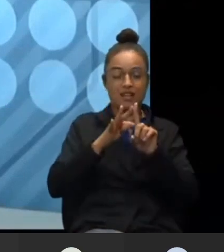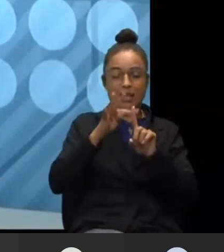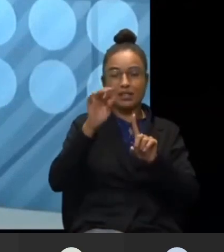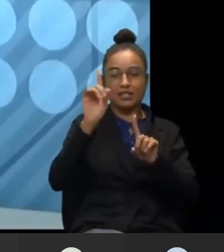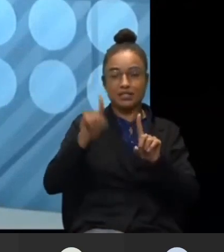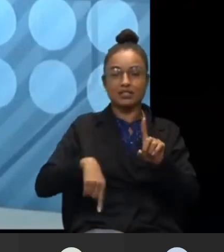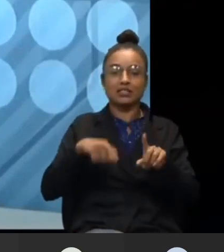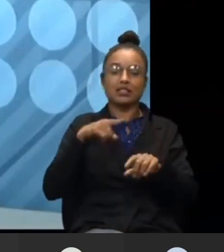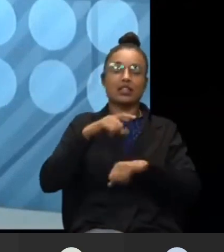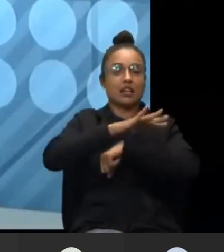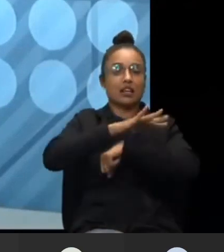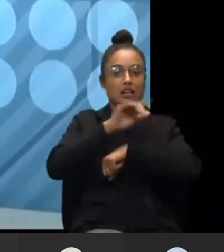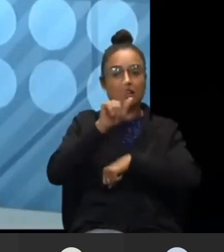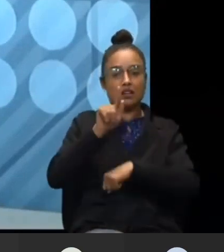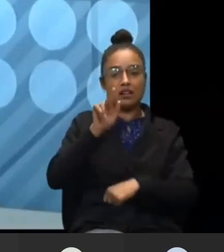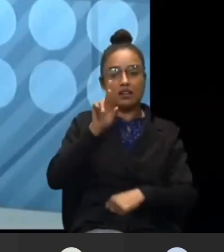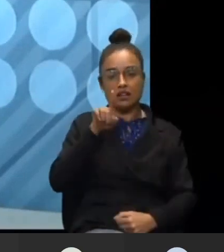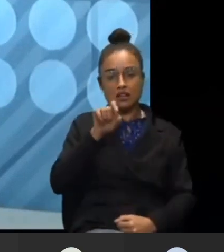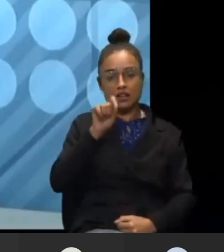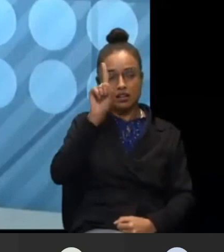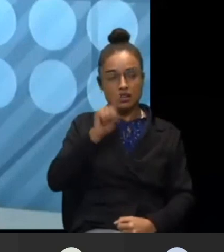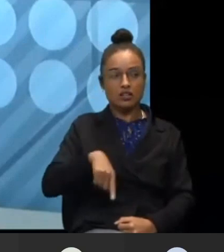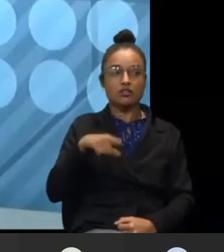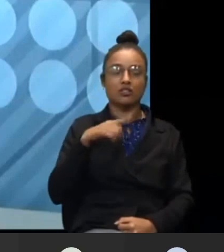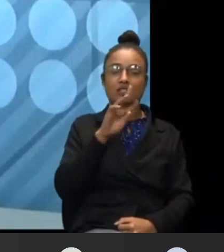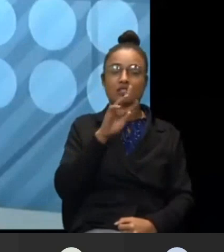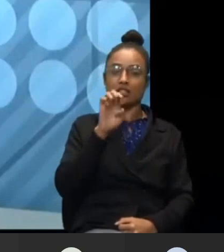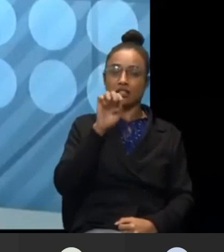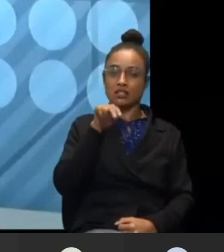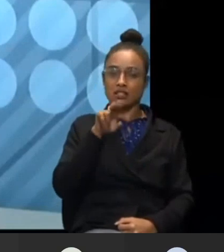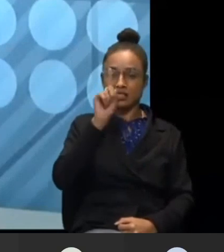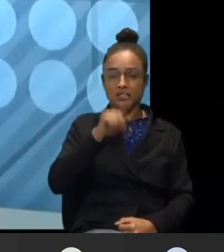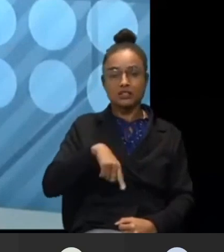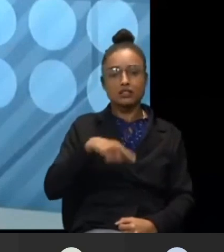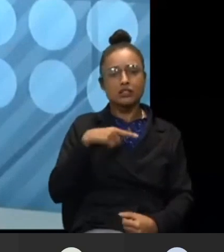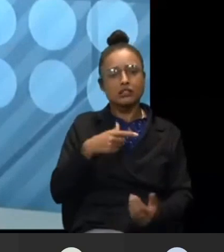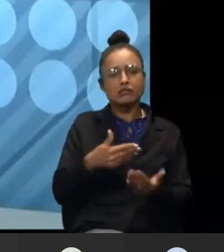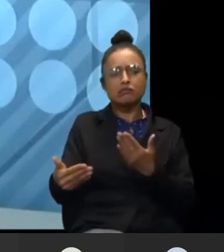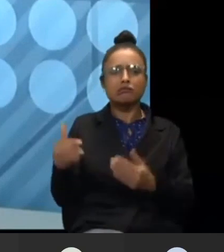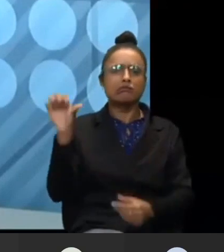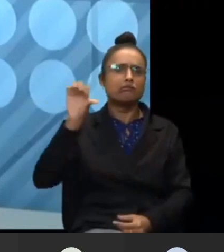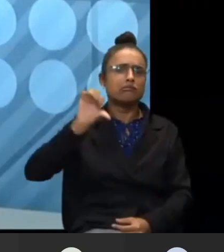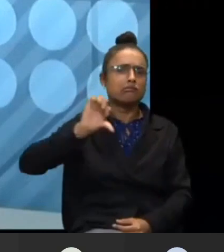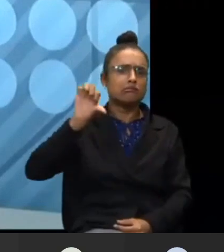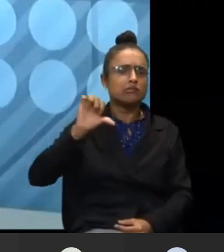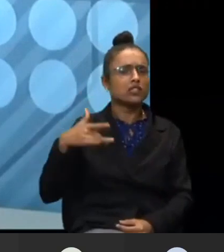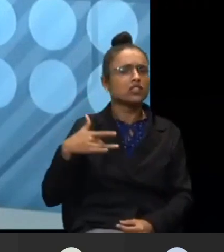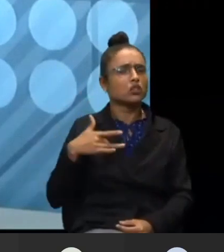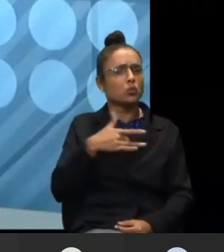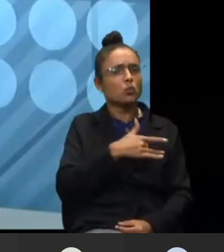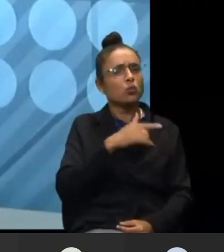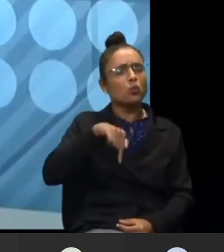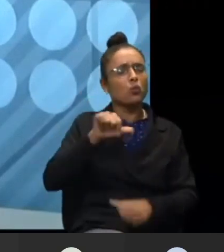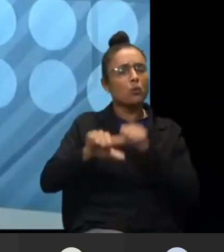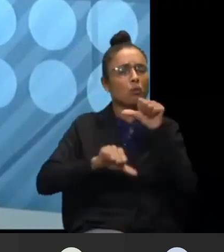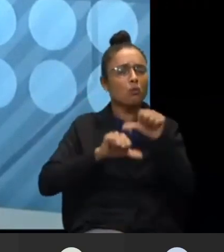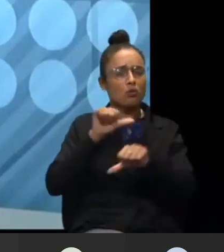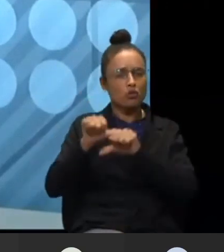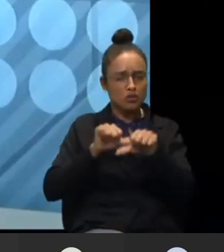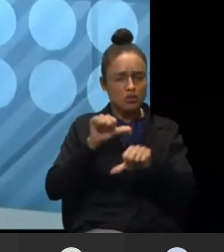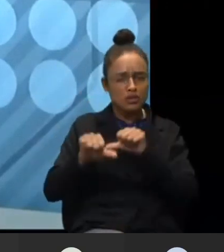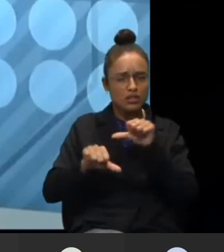ácidos graxos trans, que é prejudicial à saúde. A simples mudança desses hidrogênios do carbono de